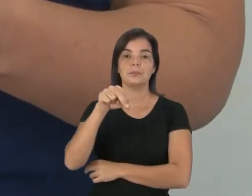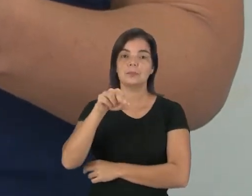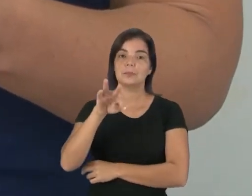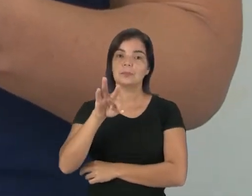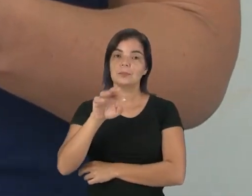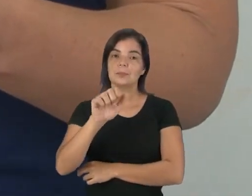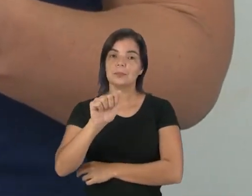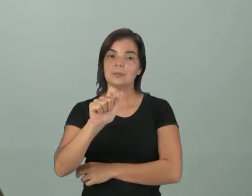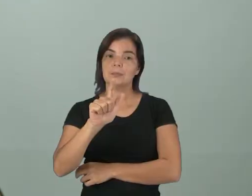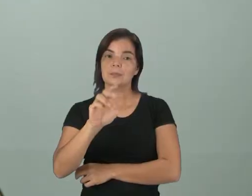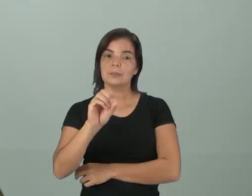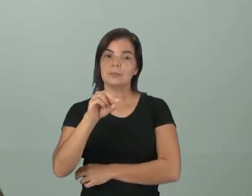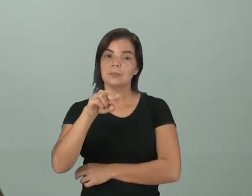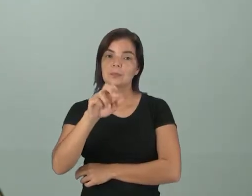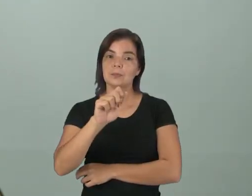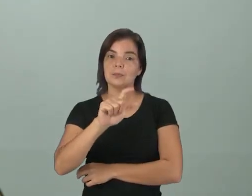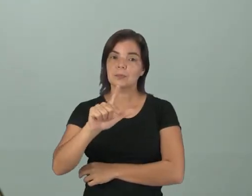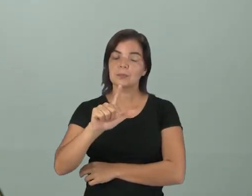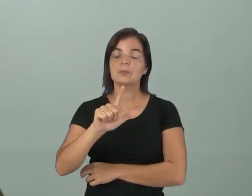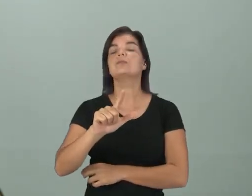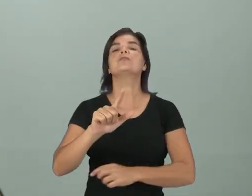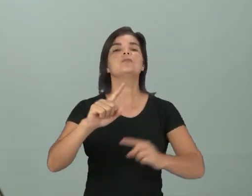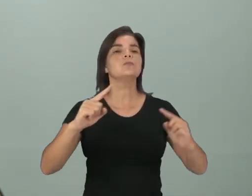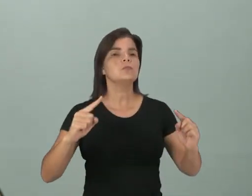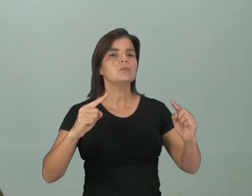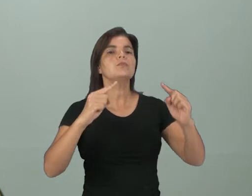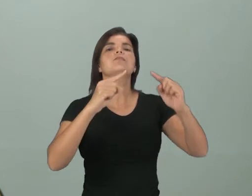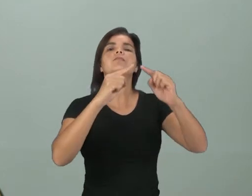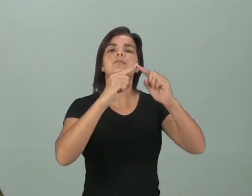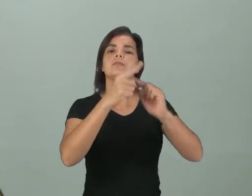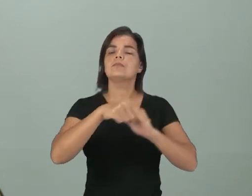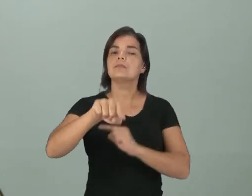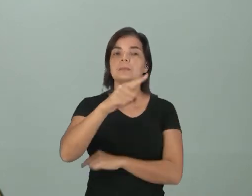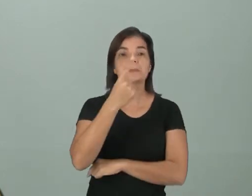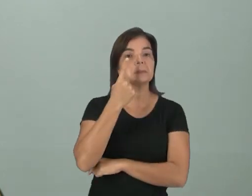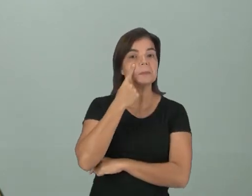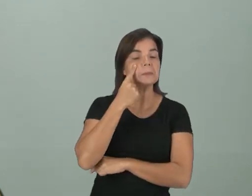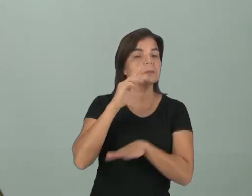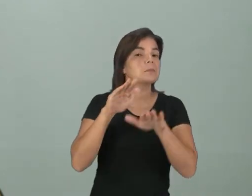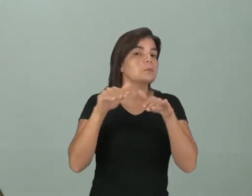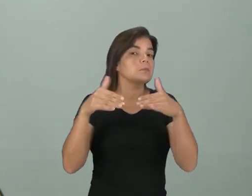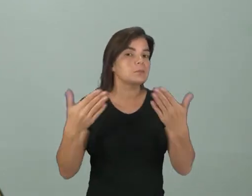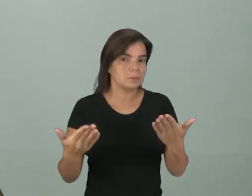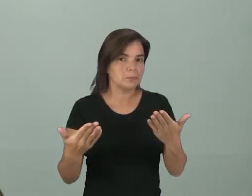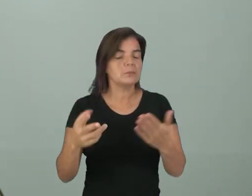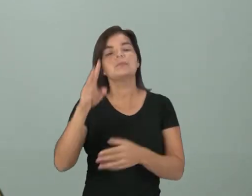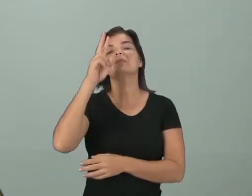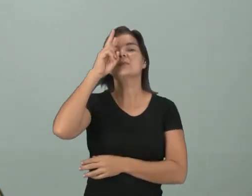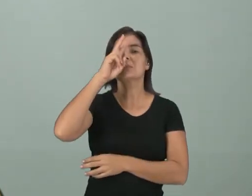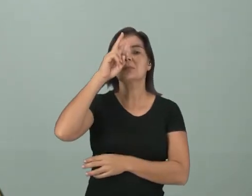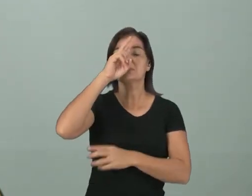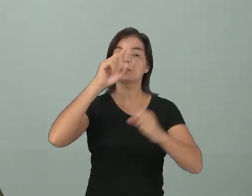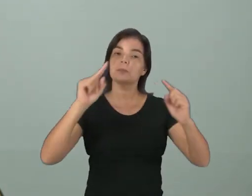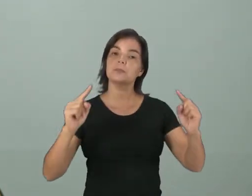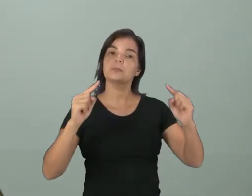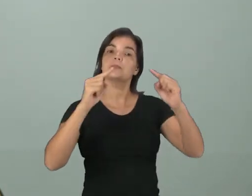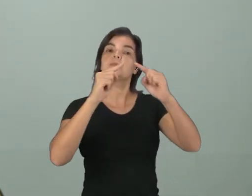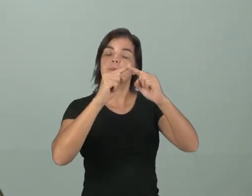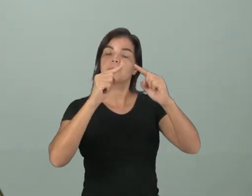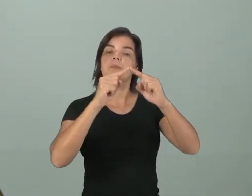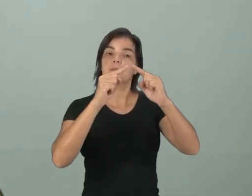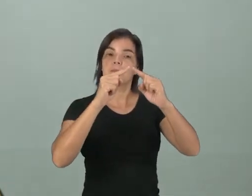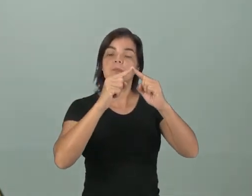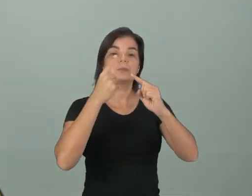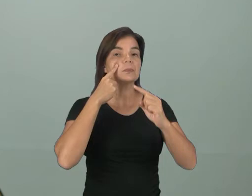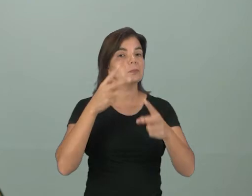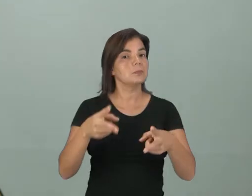pentagonal. Muito bem, crianças. E os vértices? Vocês conseguiriam aí de casa identificar os vértices? Lembrando que os vértices são aquelas